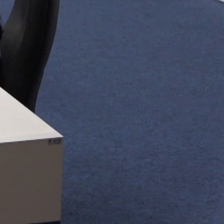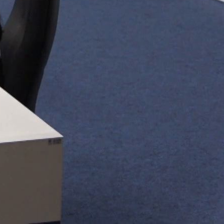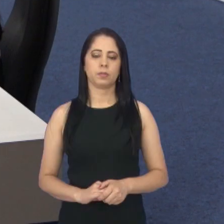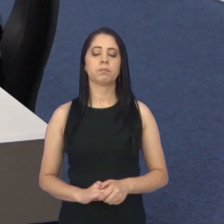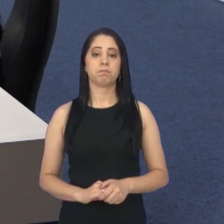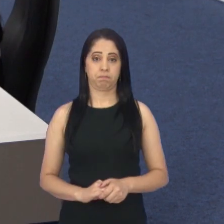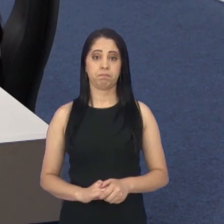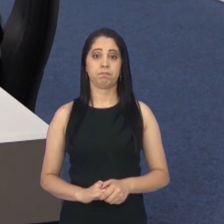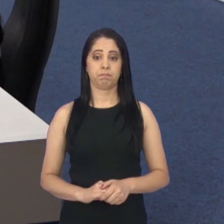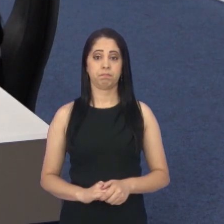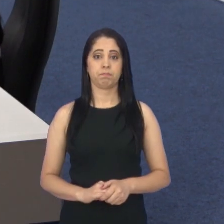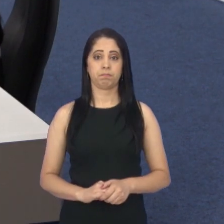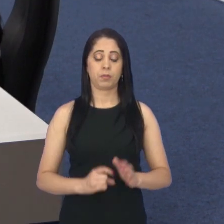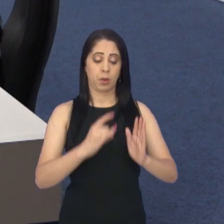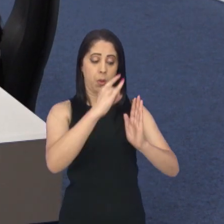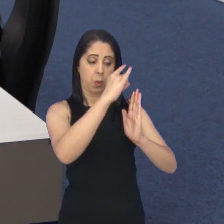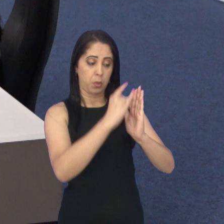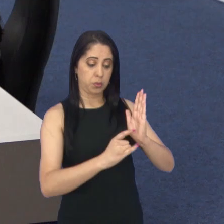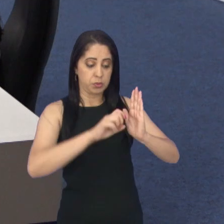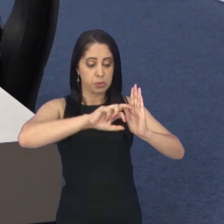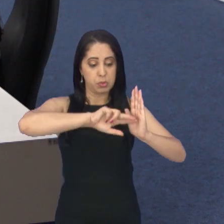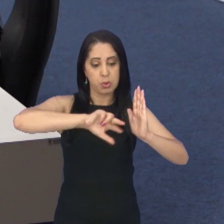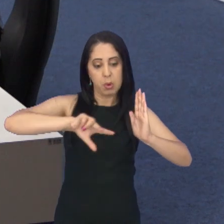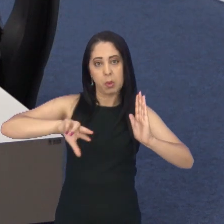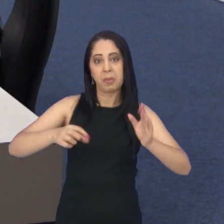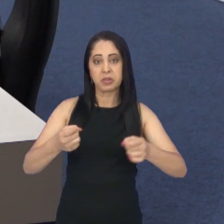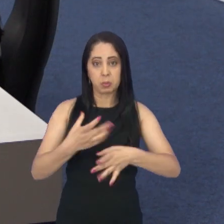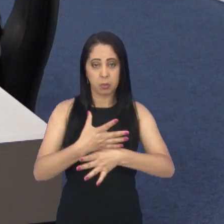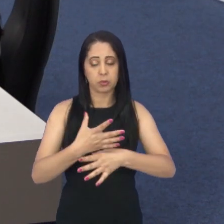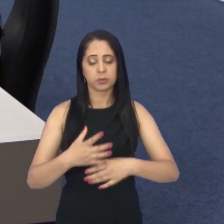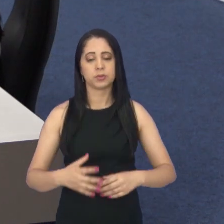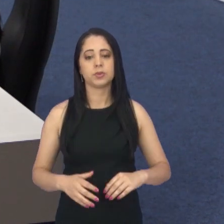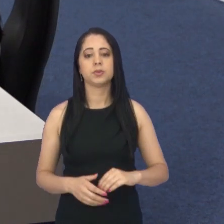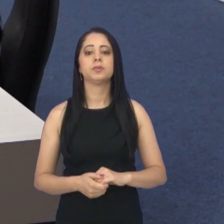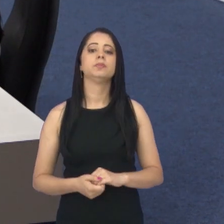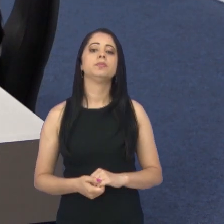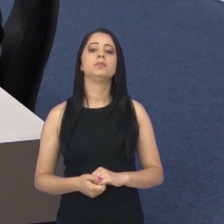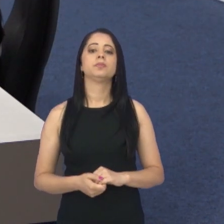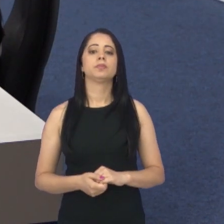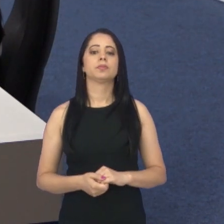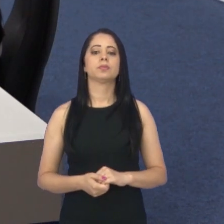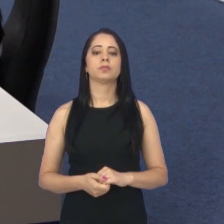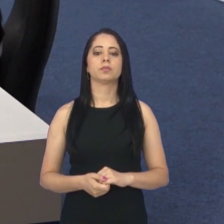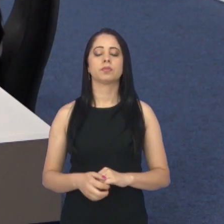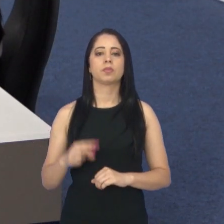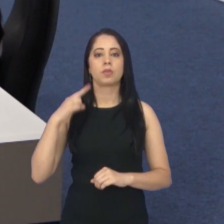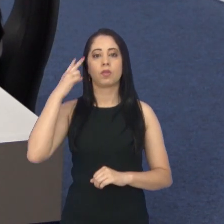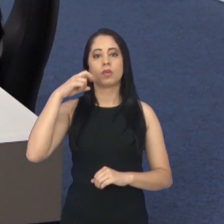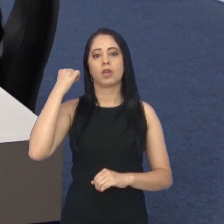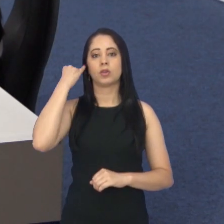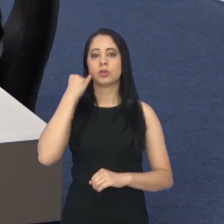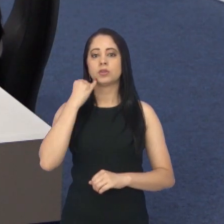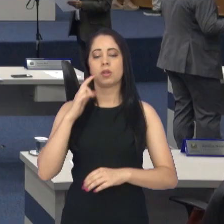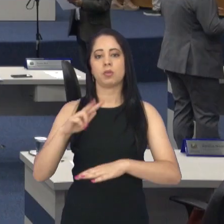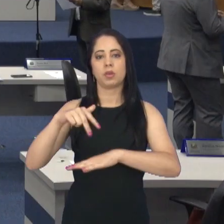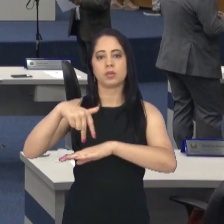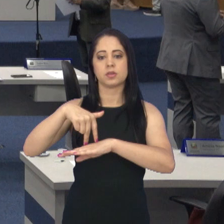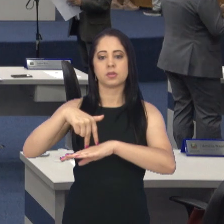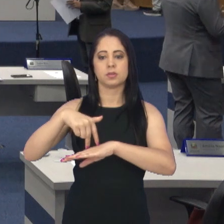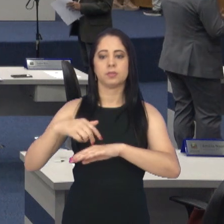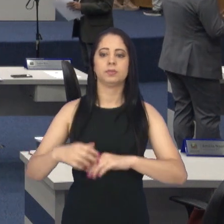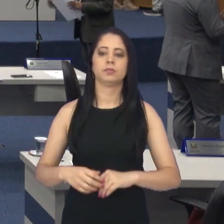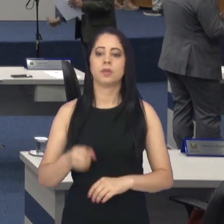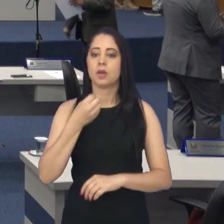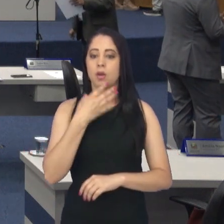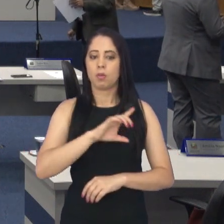Senhor presidente, são esses os processos da leitura do dia de hoje. Com a palavra o vereador José Luiz. Senhor presidente,